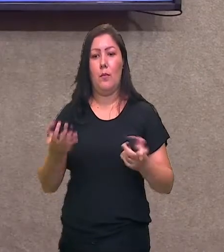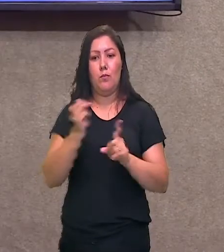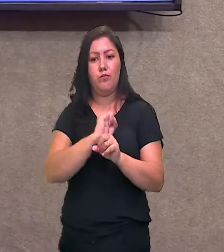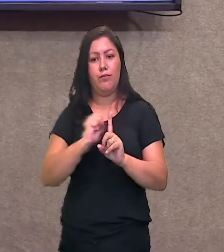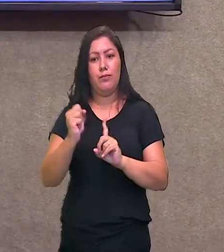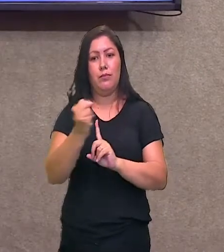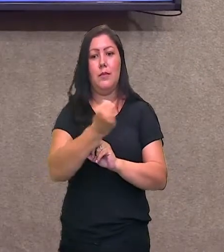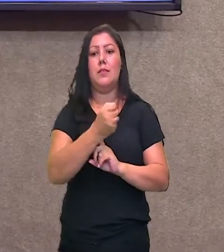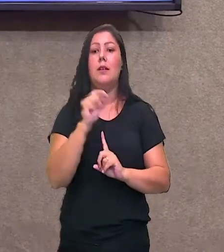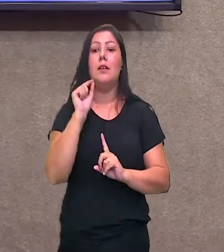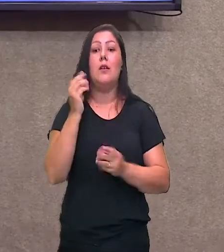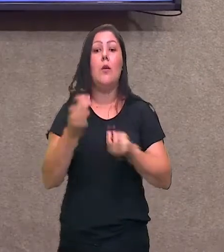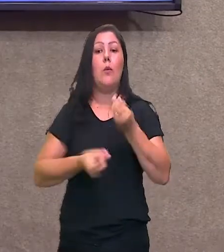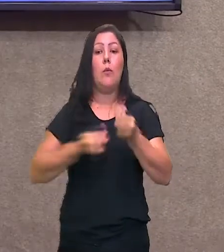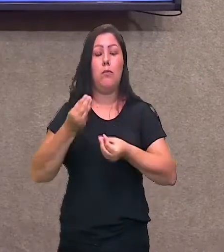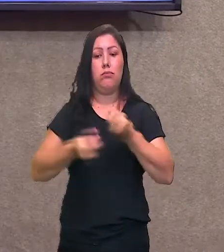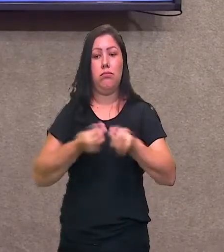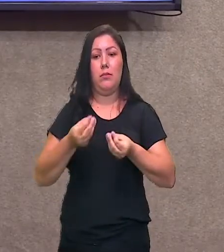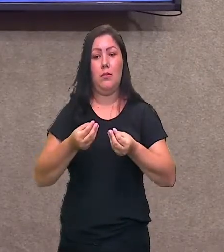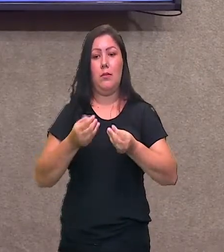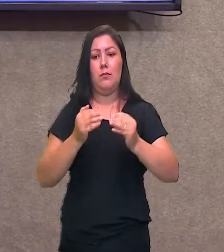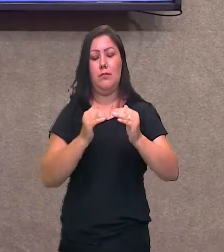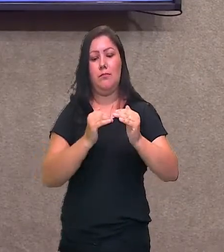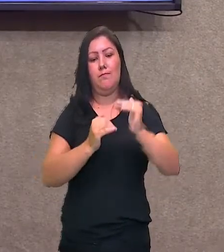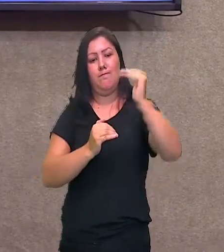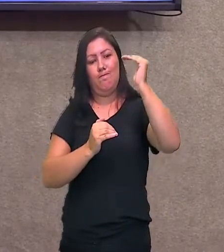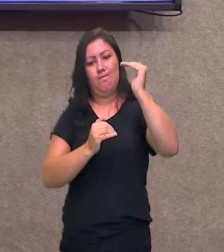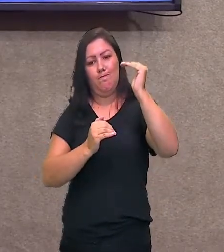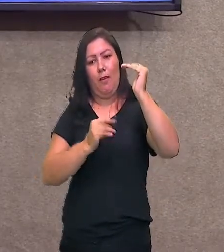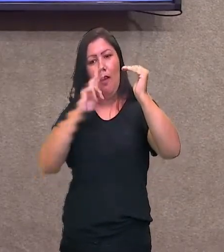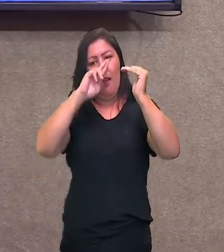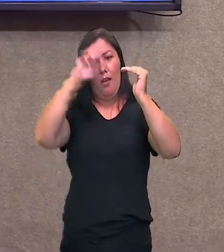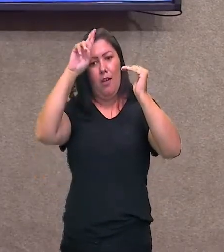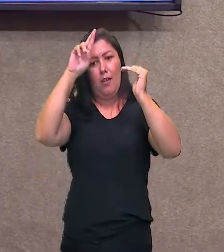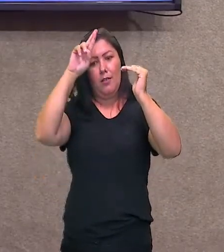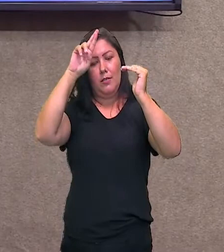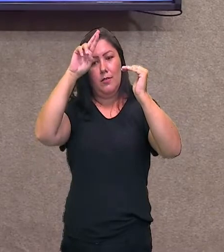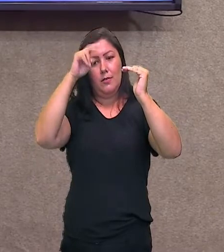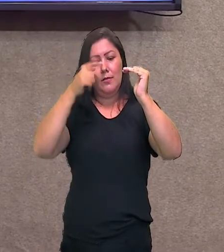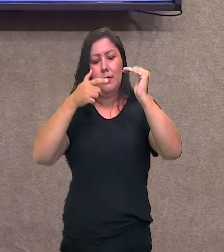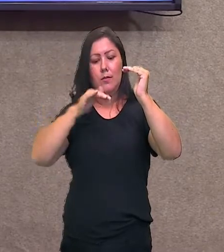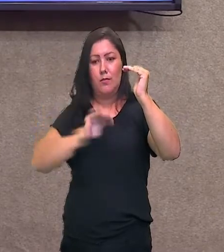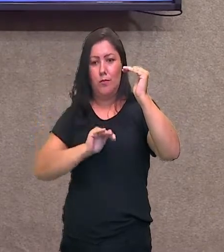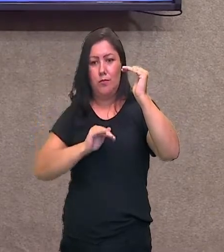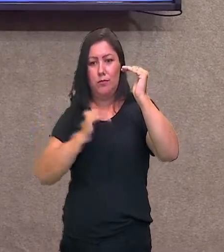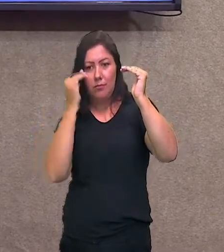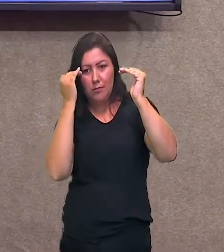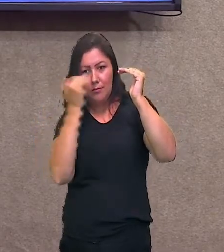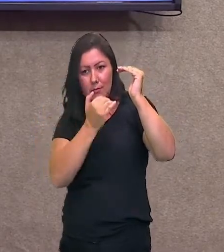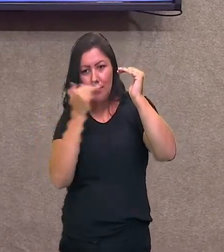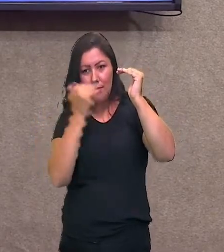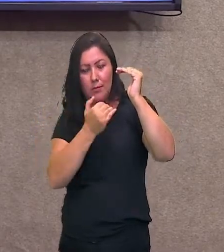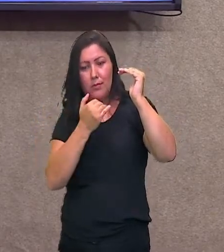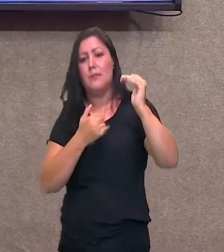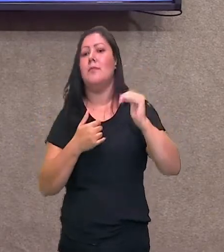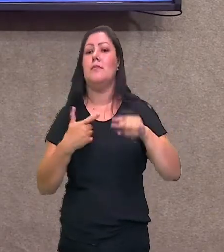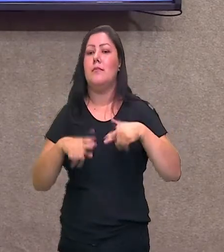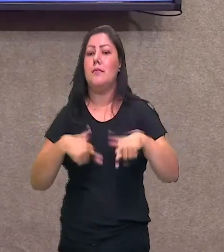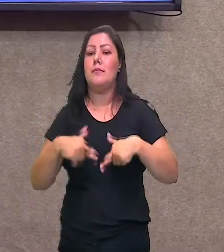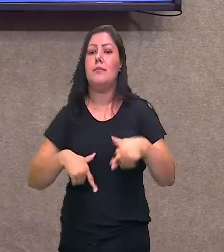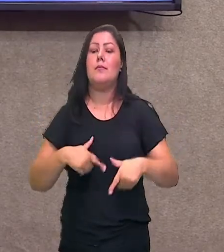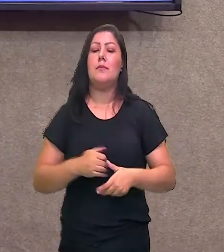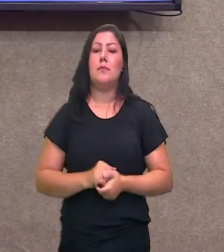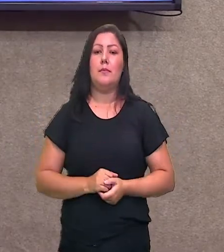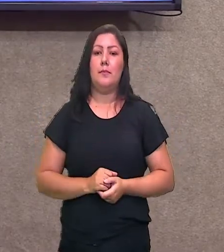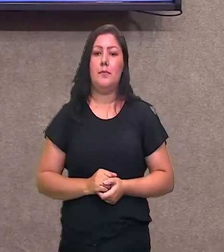classes. Patrão e empregado. Ok? E aí as fases do